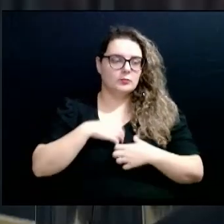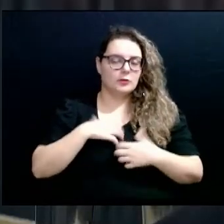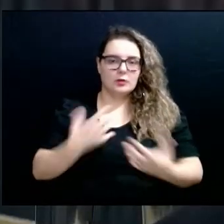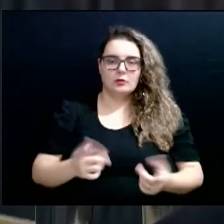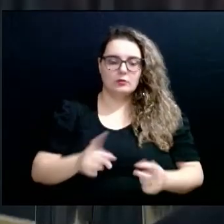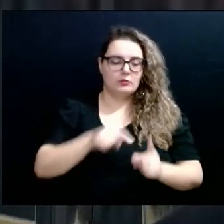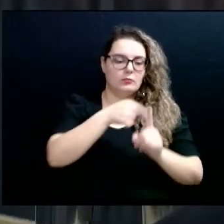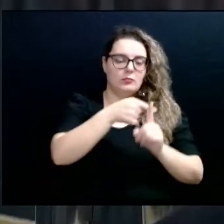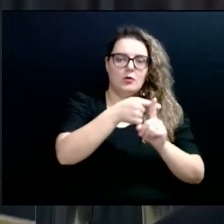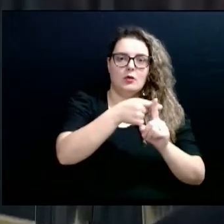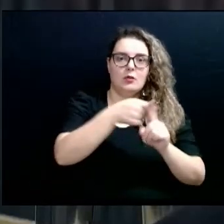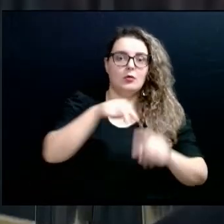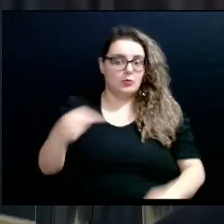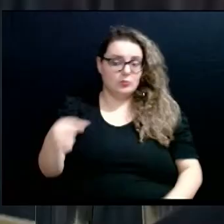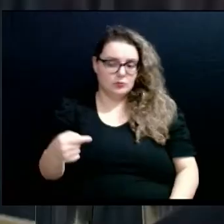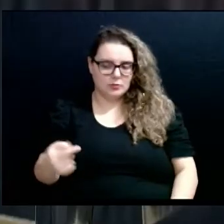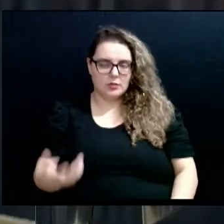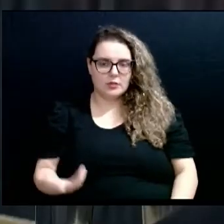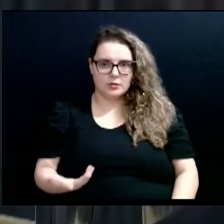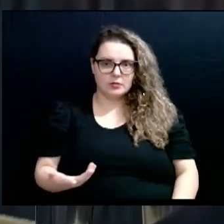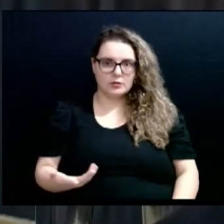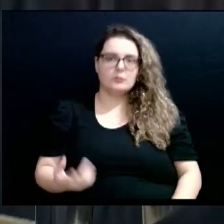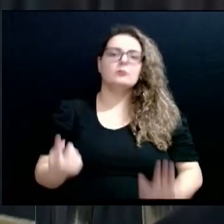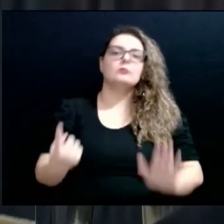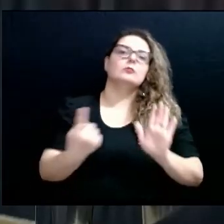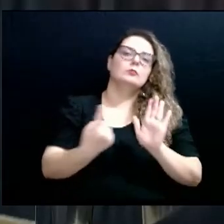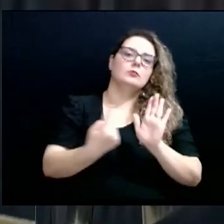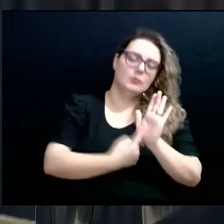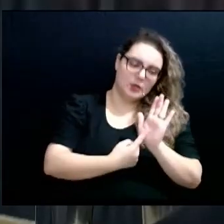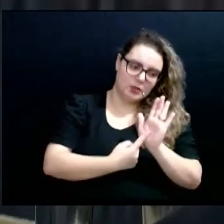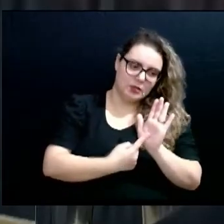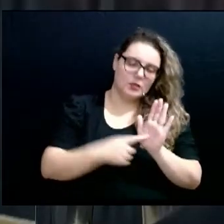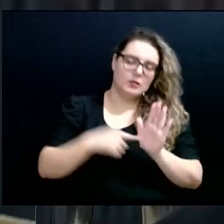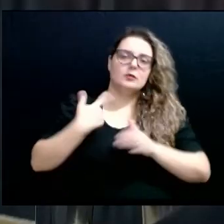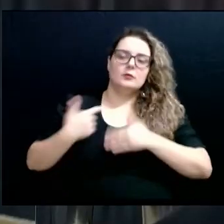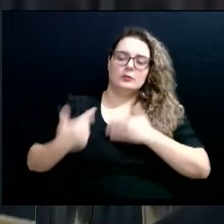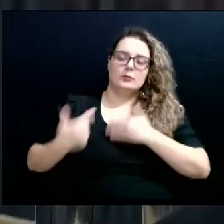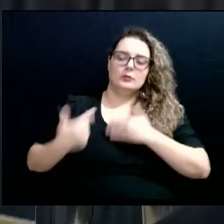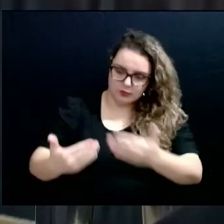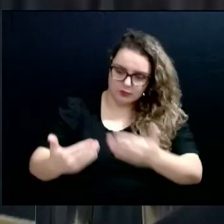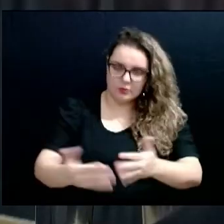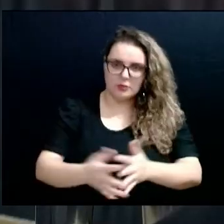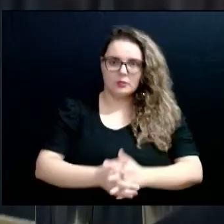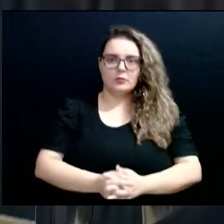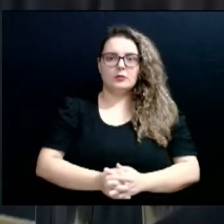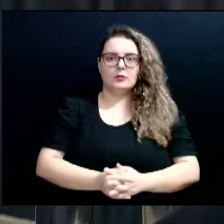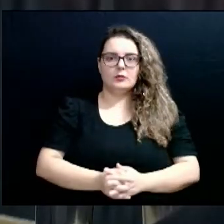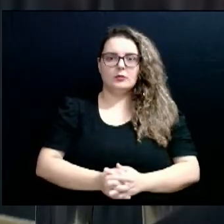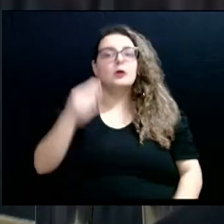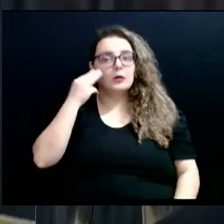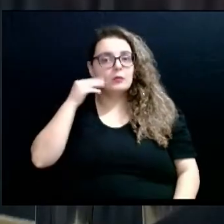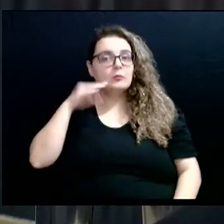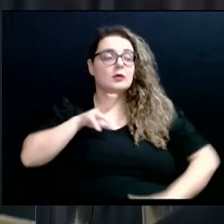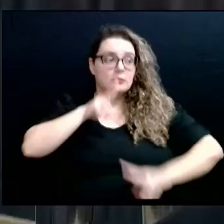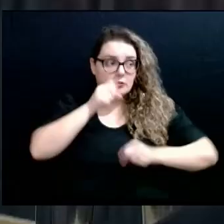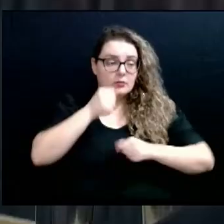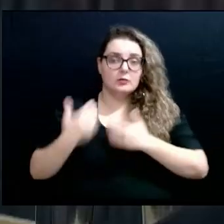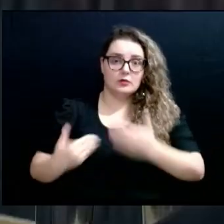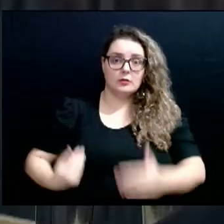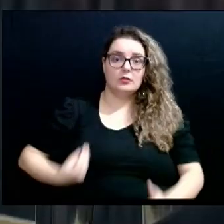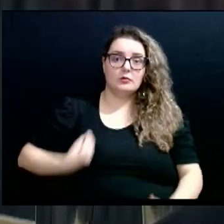seja negativa, marca e a gente leva essa memória mais forte ao longo da vida. Mas isso não quer